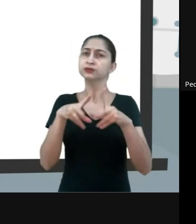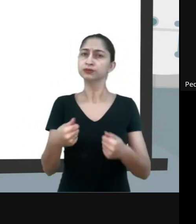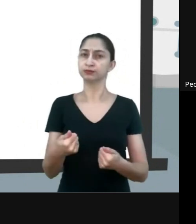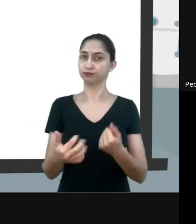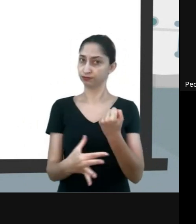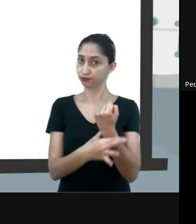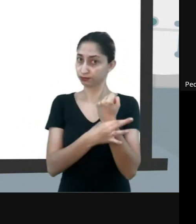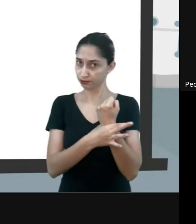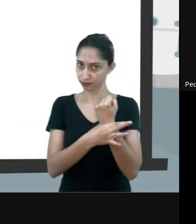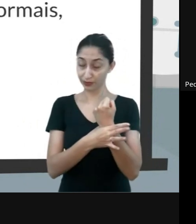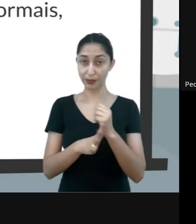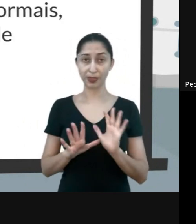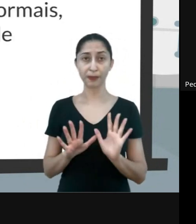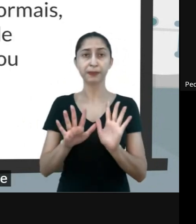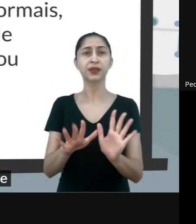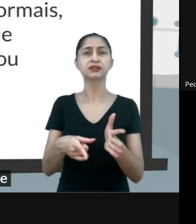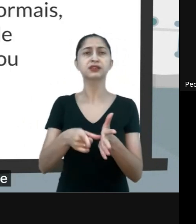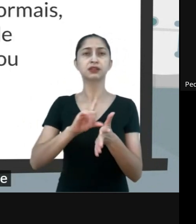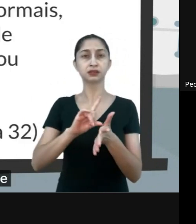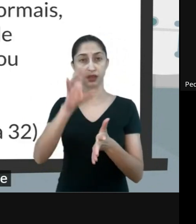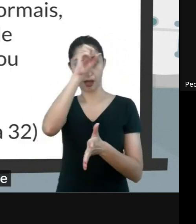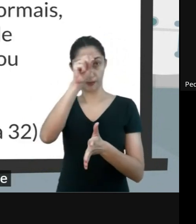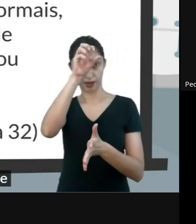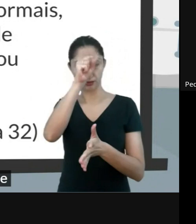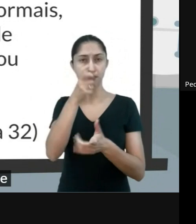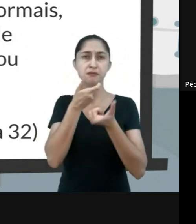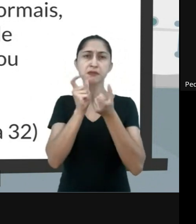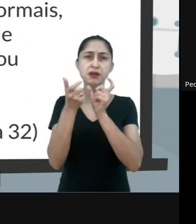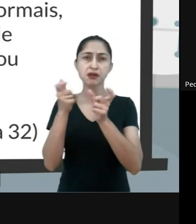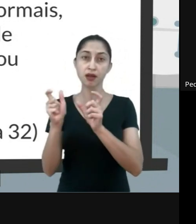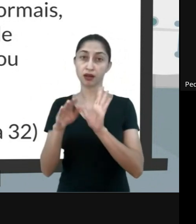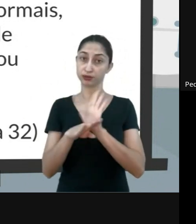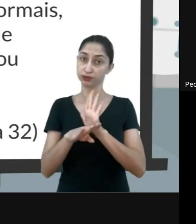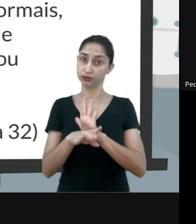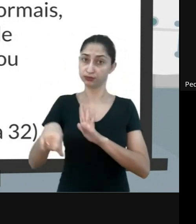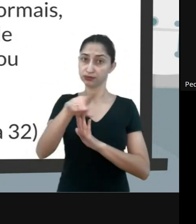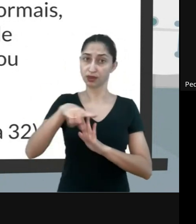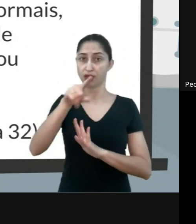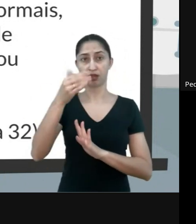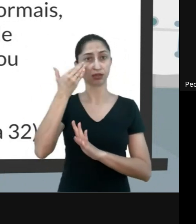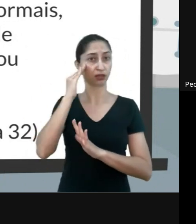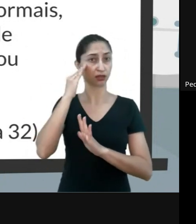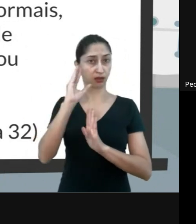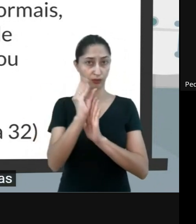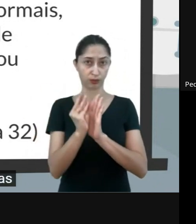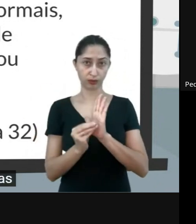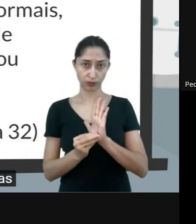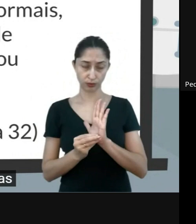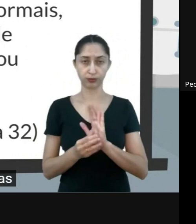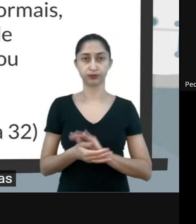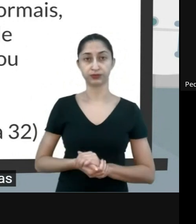todos. Antes de prosseguir, vamos aprender alguns termos que vão facilitar a sua compreensão de todo o conteúdo.